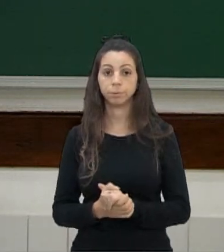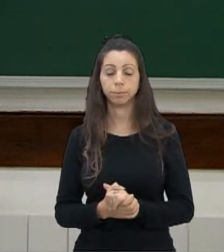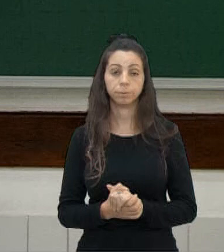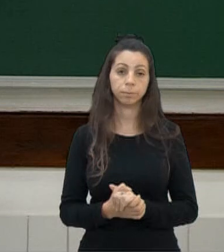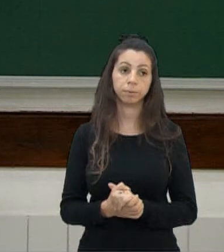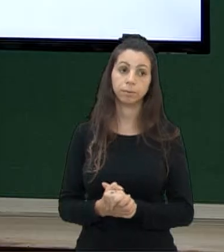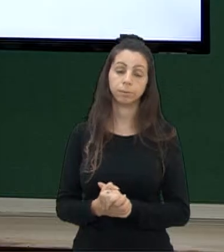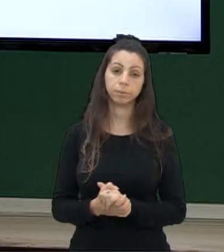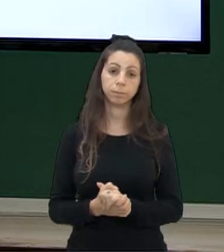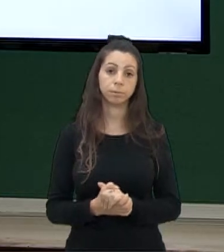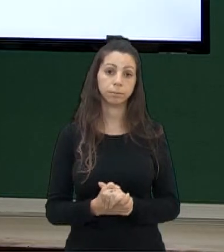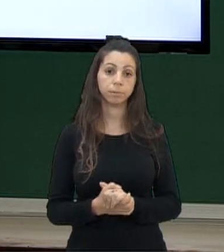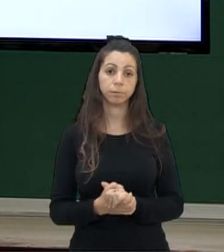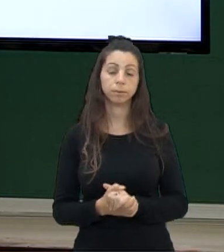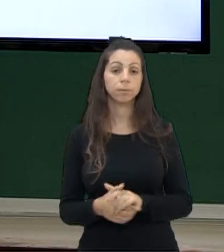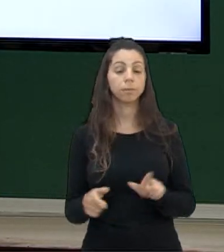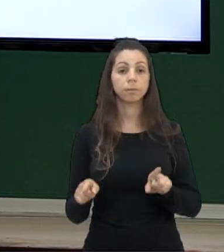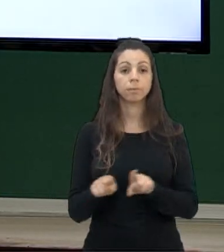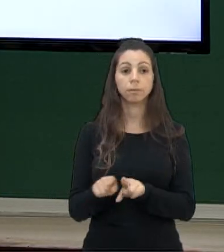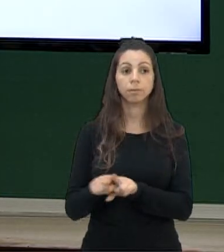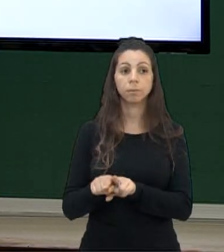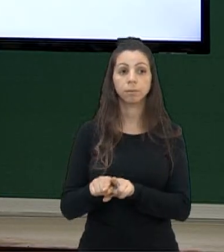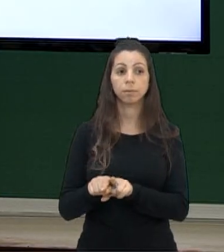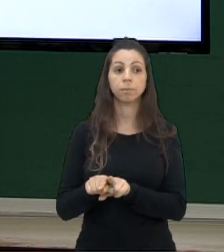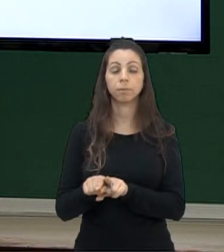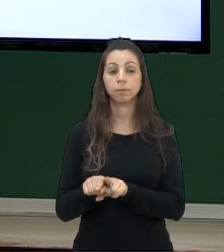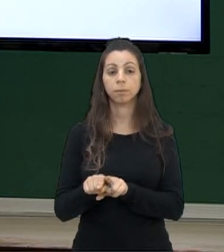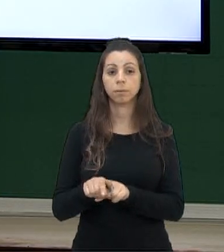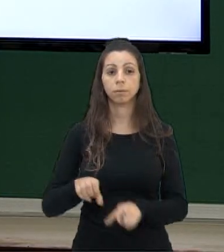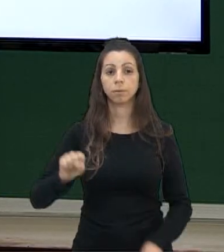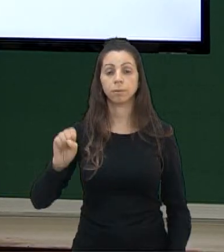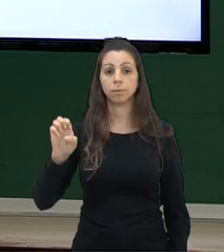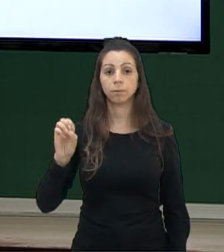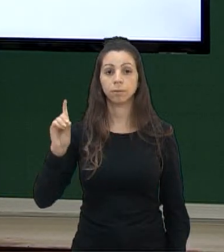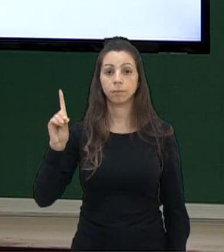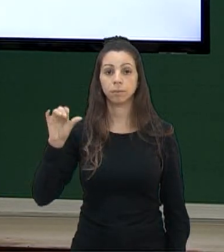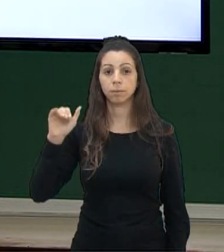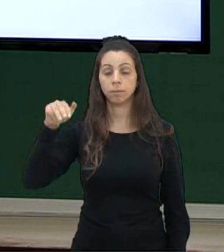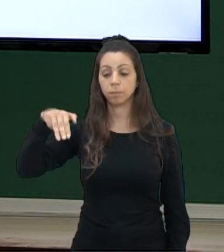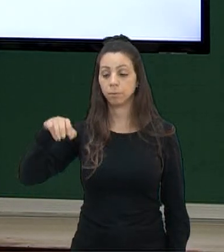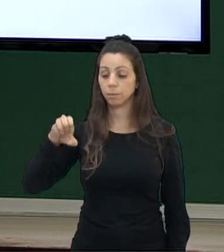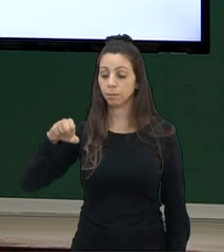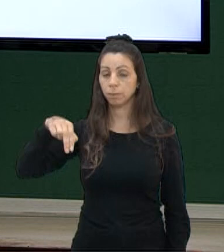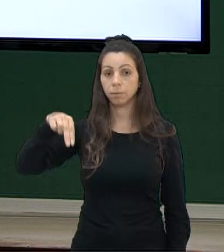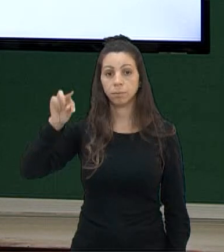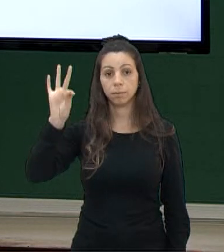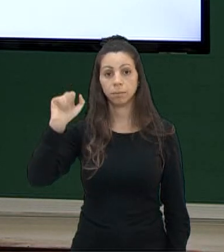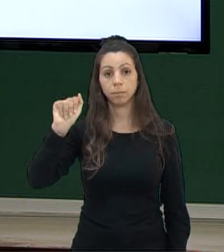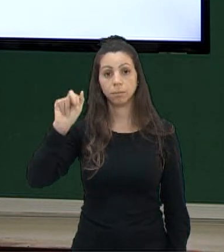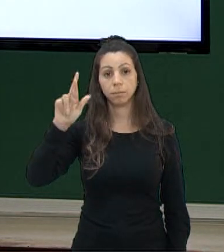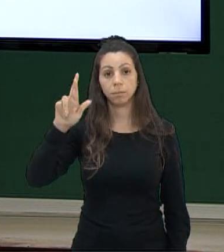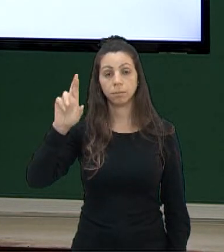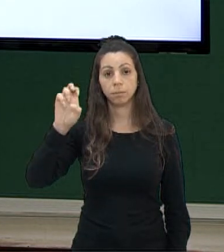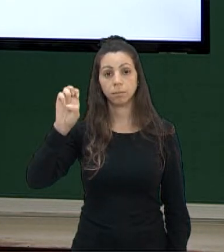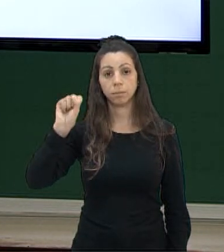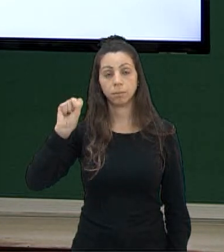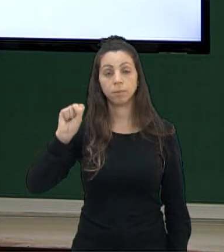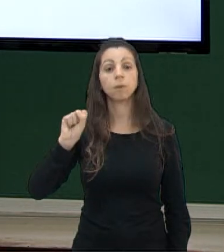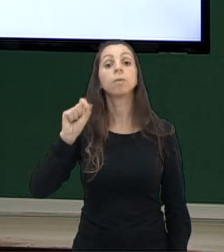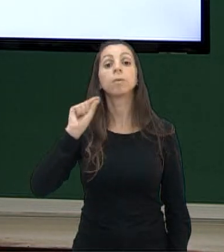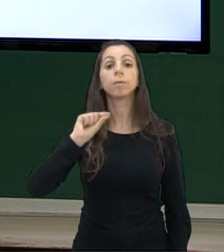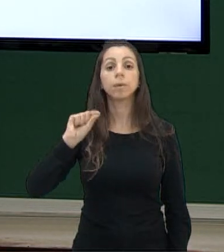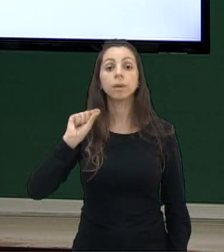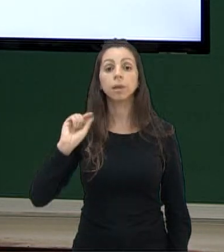temos bacias sedimentares, que são as áreas que receberam ao longo do tempo os sedimentos provenientes dos